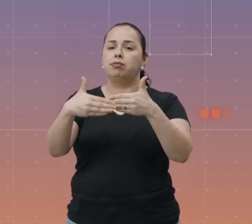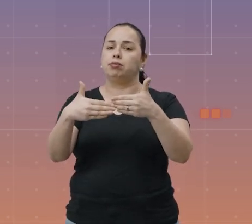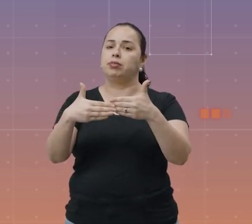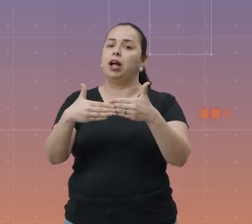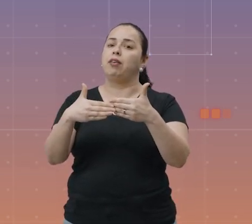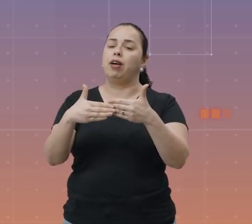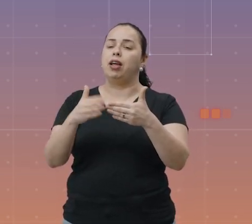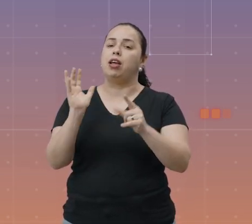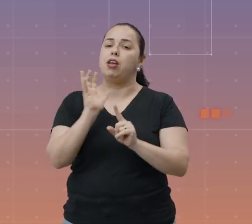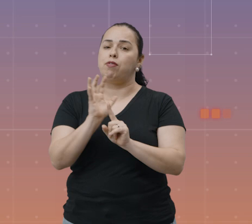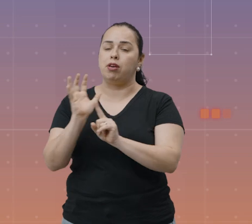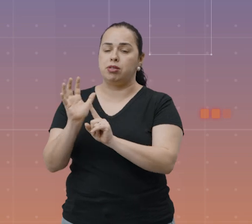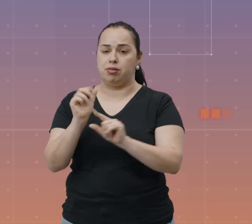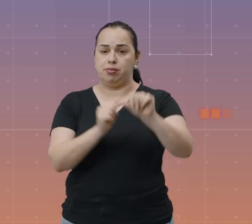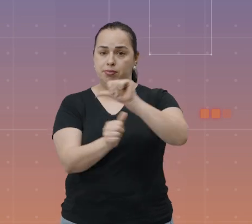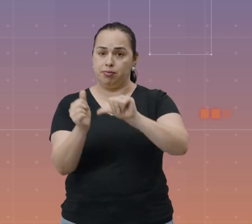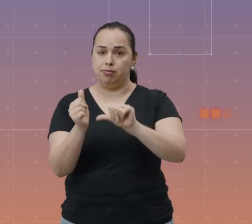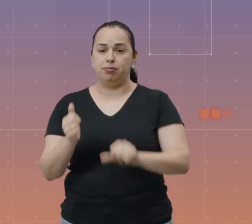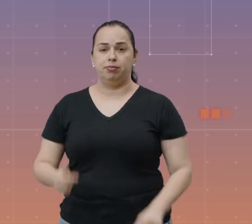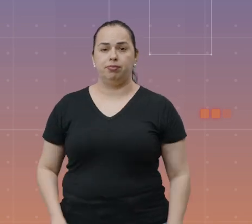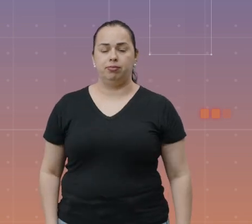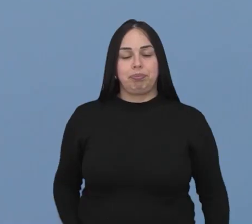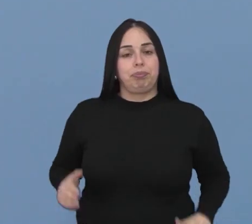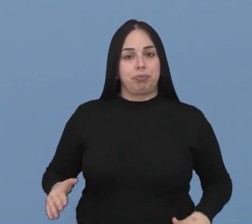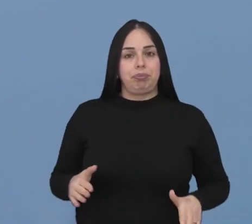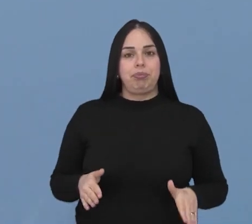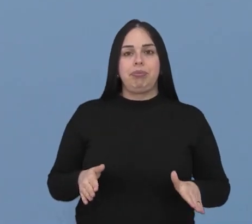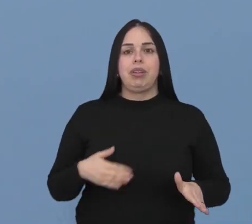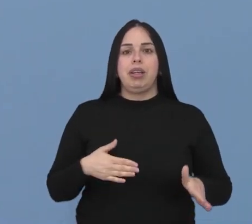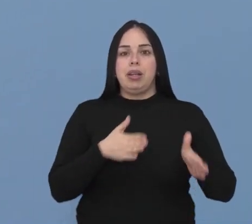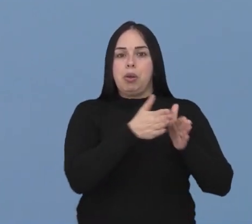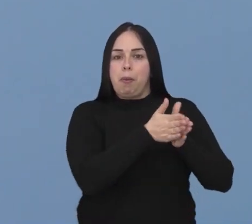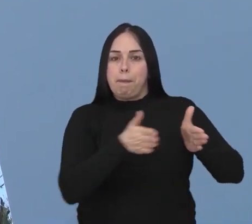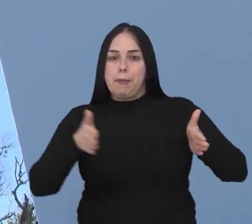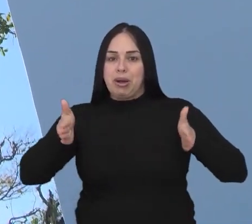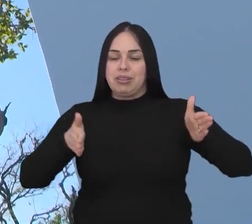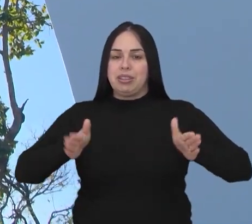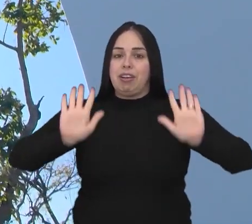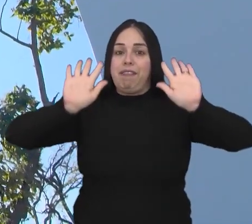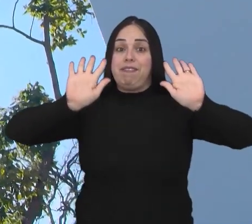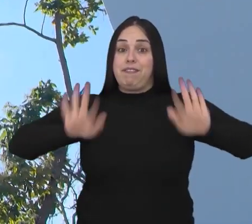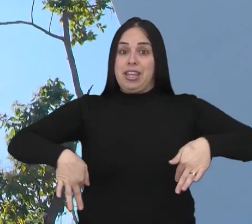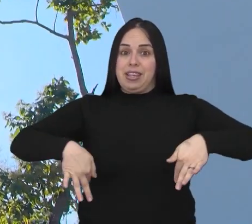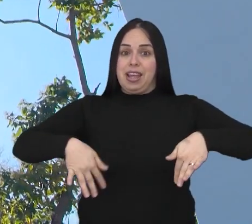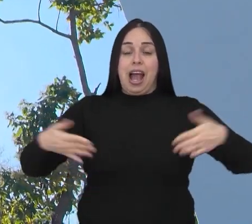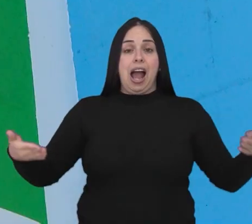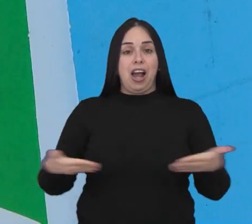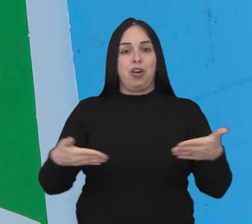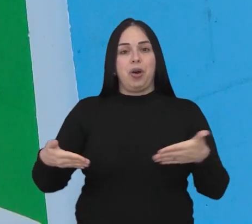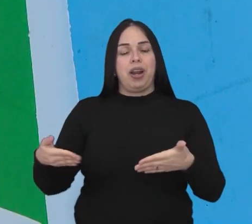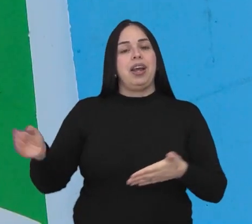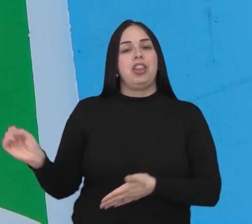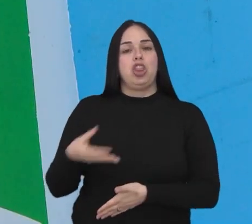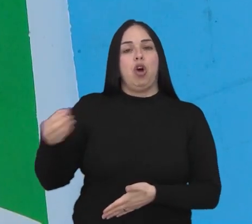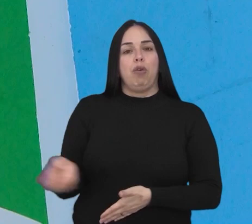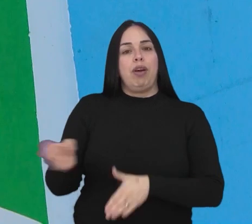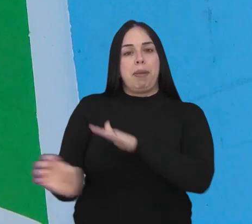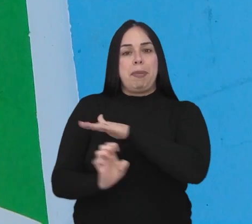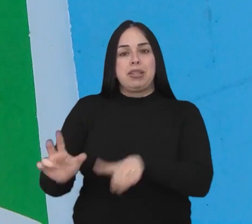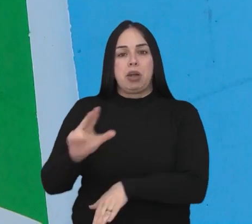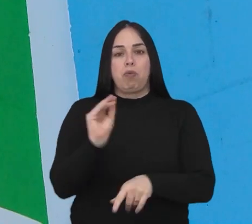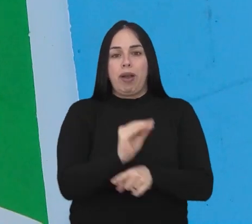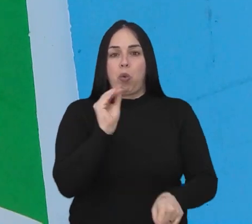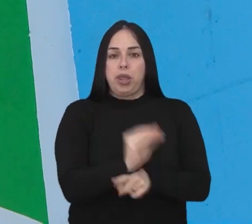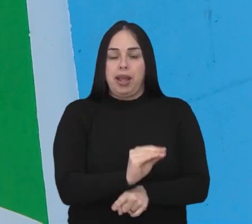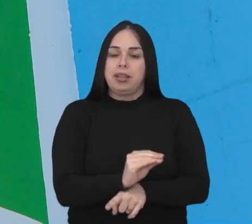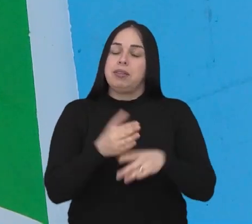e longo prazo dessa desestatização. A conclusão da privatização da Sabesp marca o início de uma nova etapa